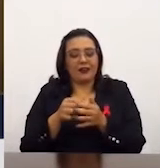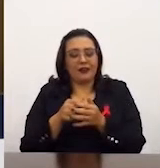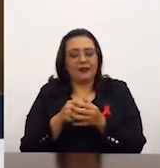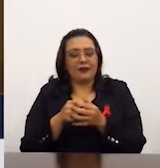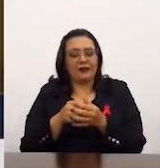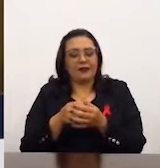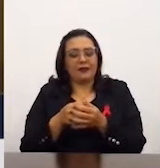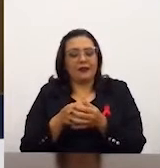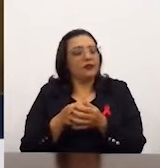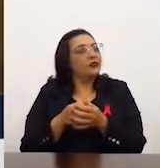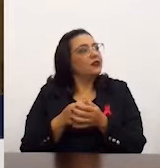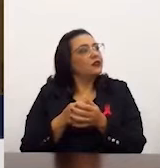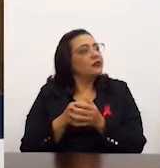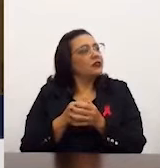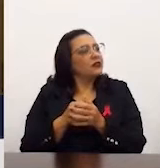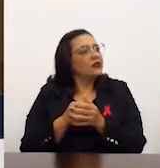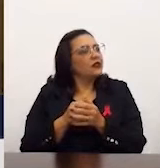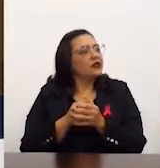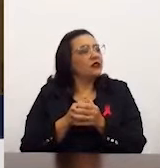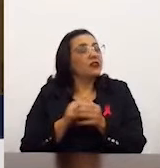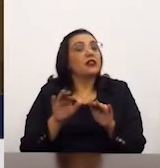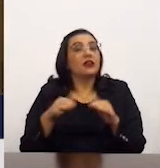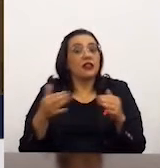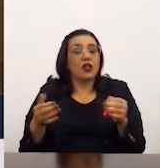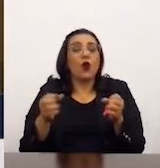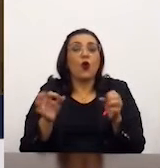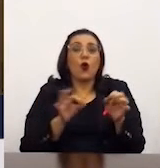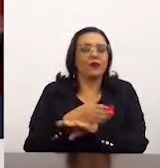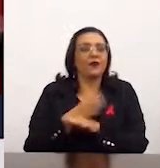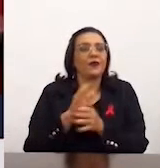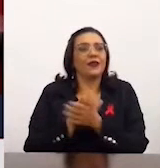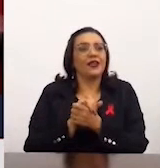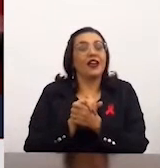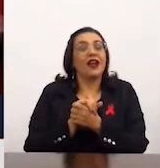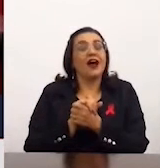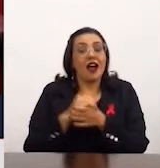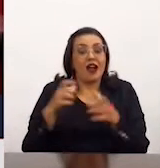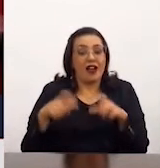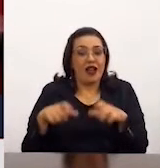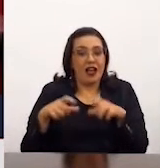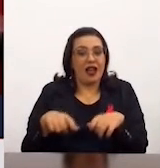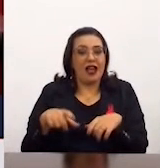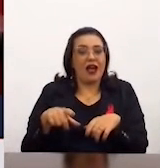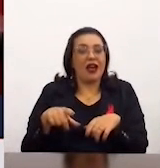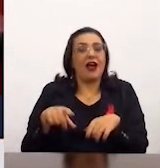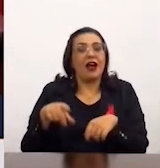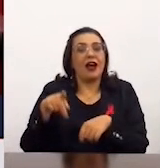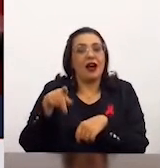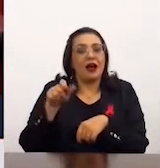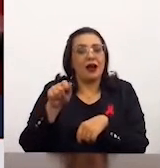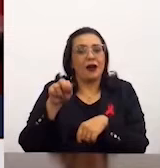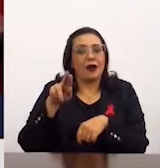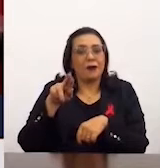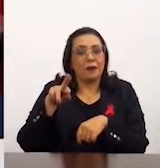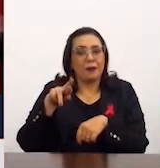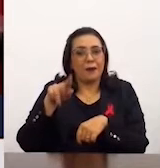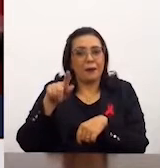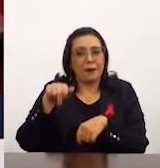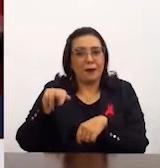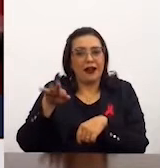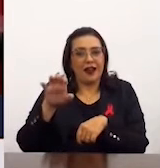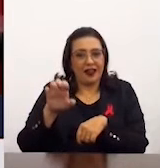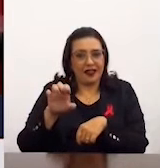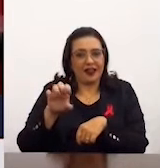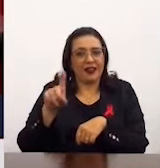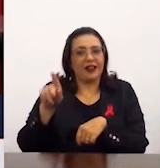possível, reparos em brinquedos em praça do Parque das Nações. Tem um playground ali, na Rua Alemanha. Tem